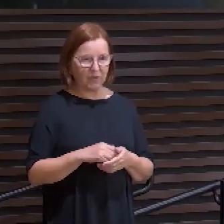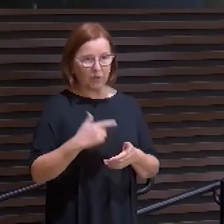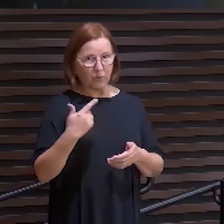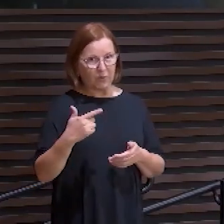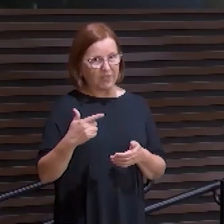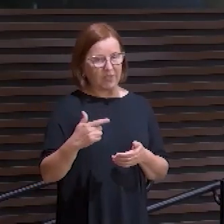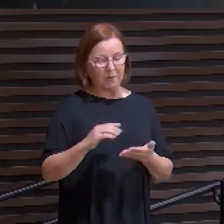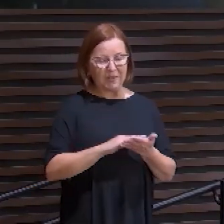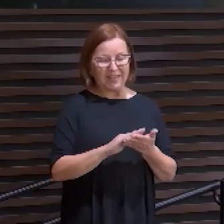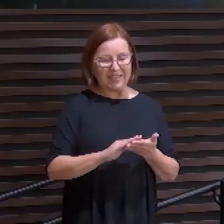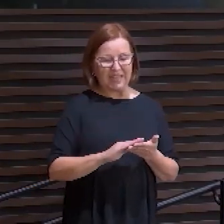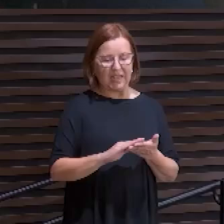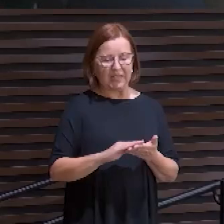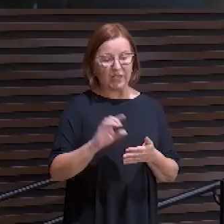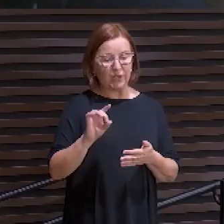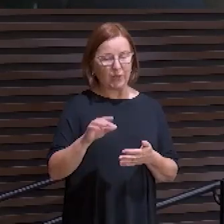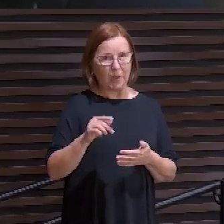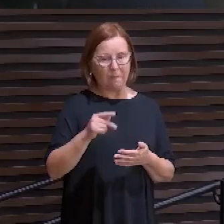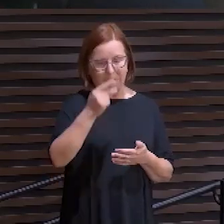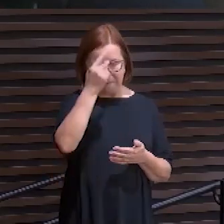nós.